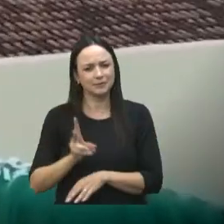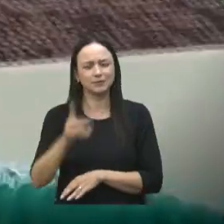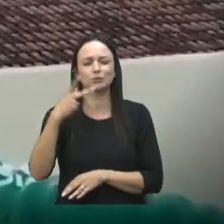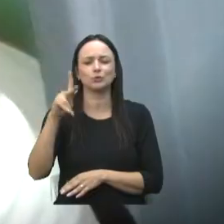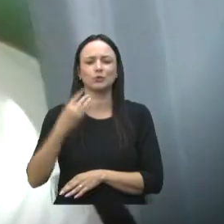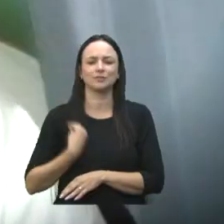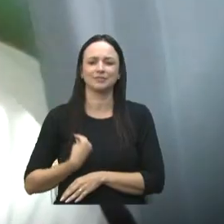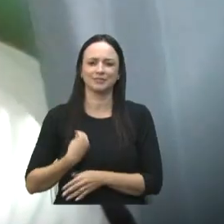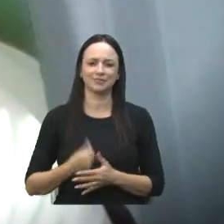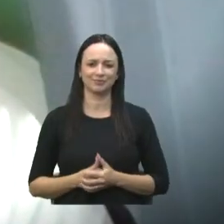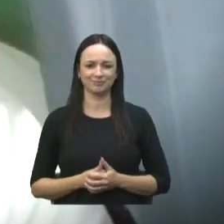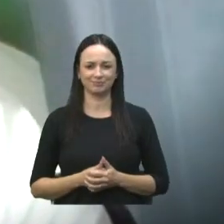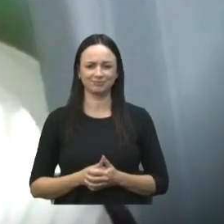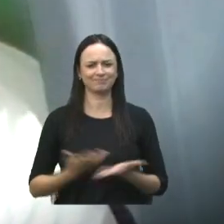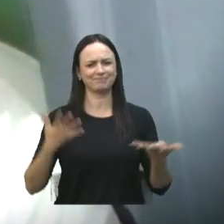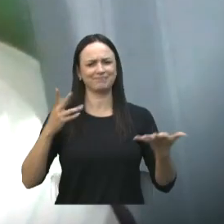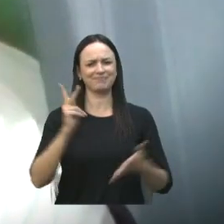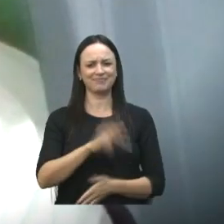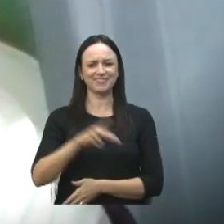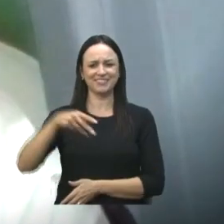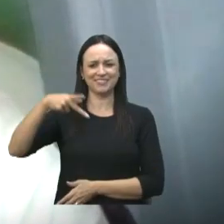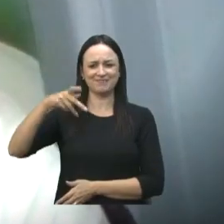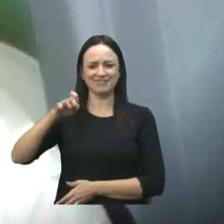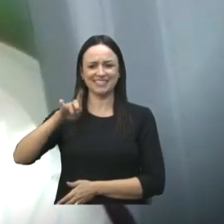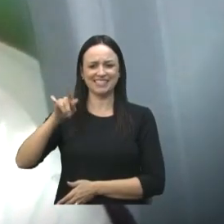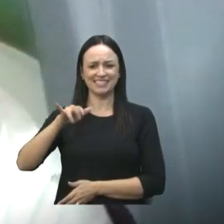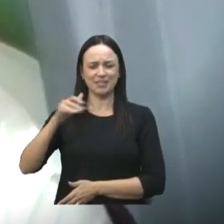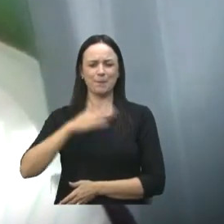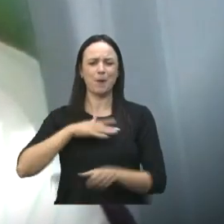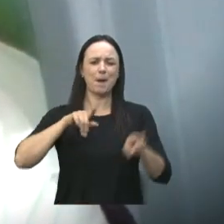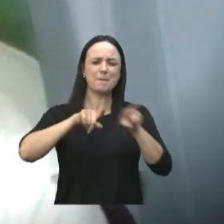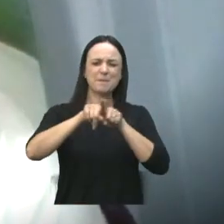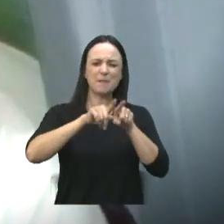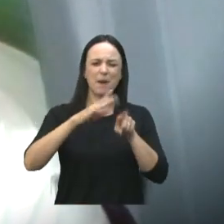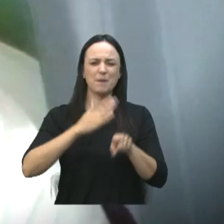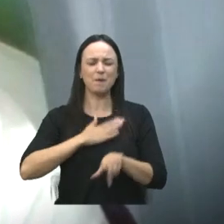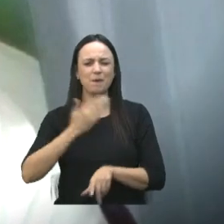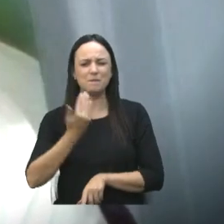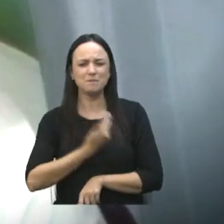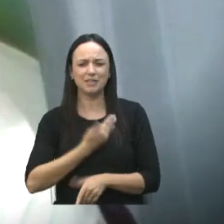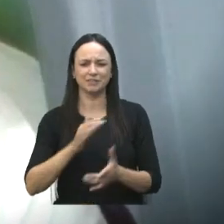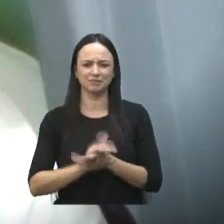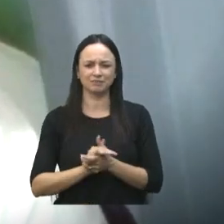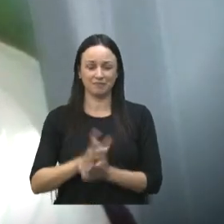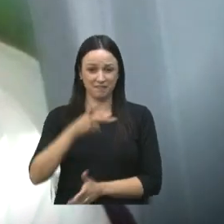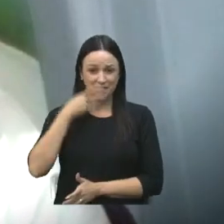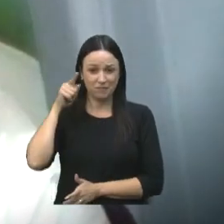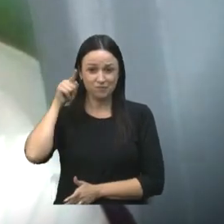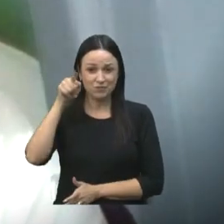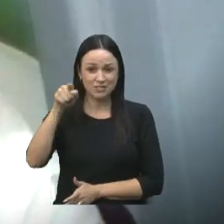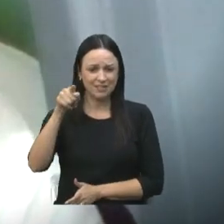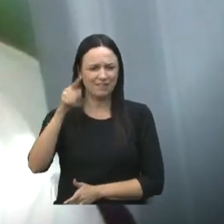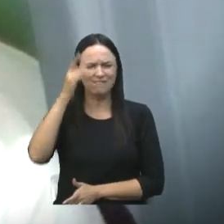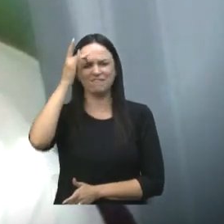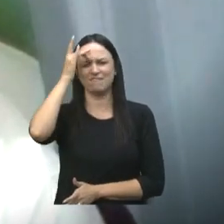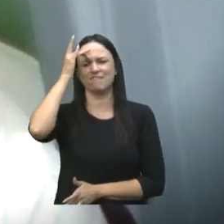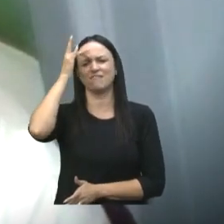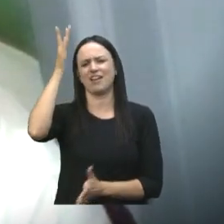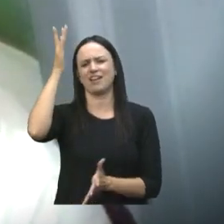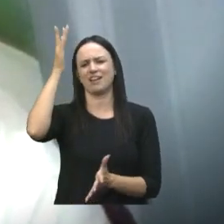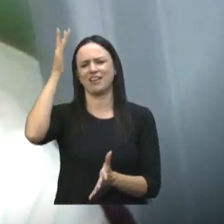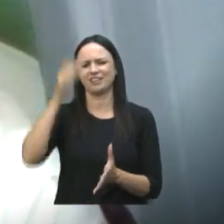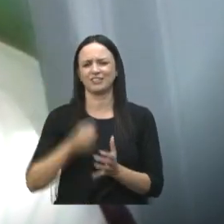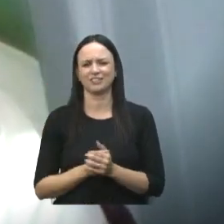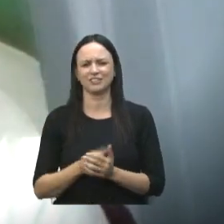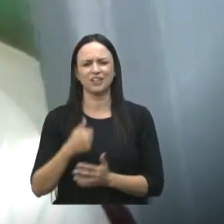caminhada. Mestre Pezinho, meu irmão, meu camarada, falar de você para mim é muito fácil.